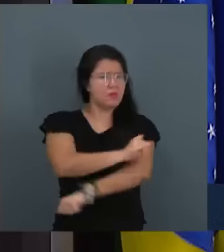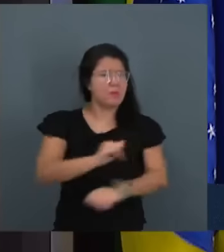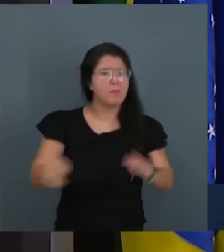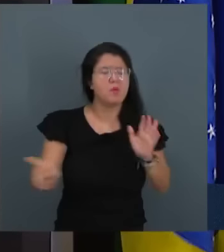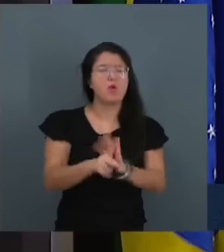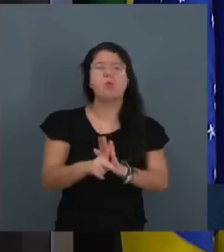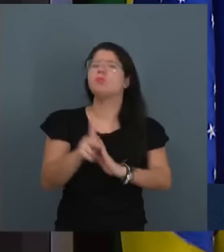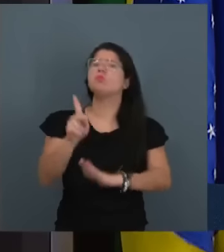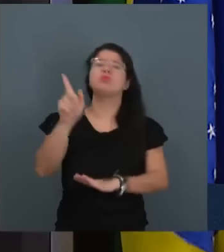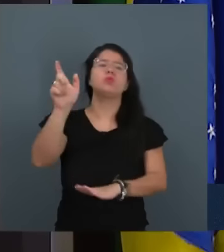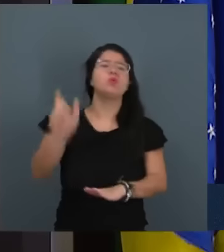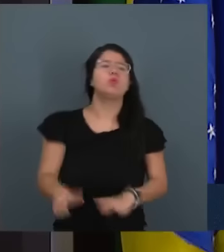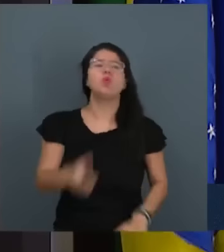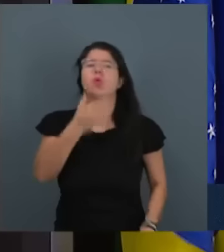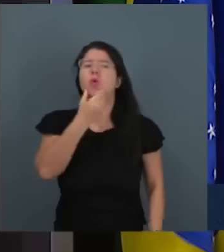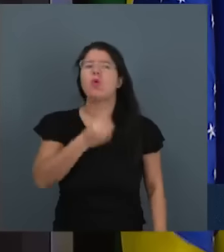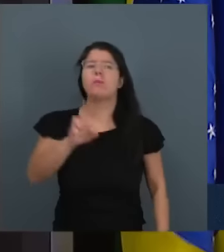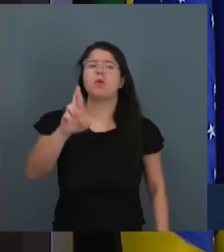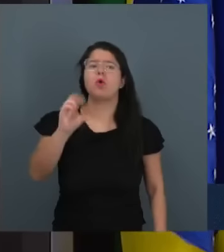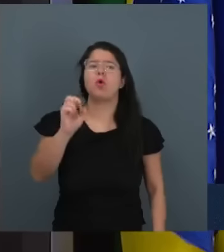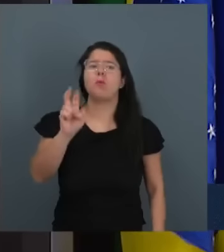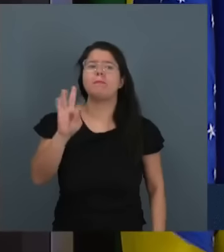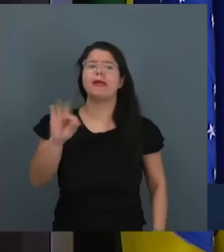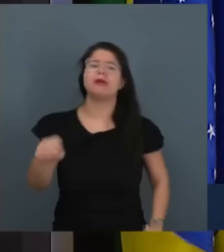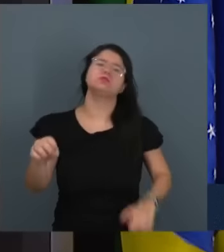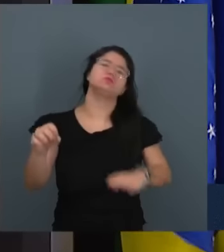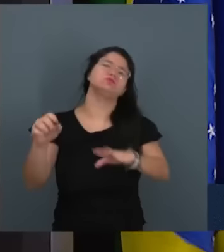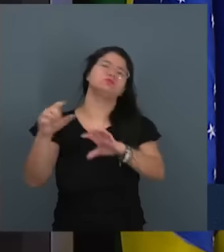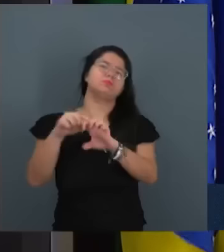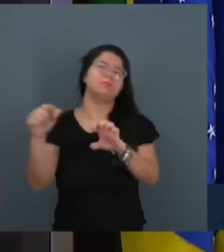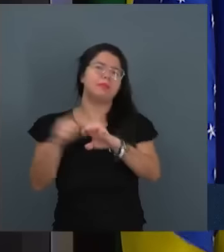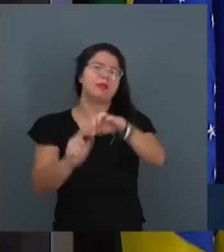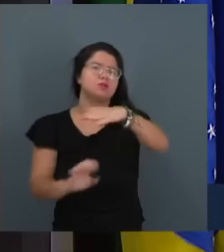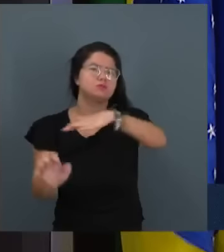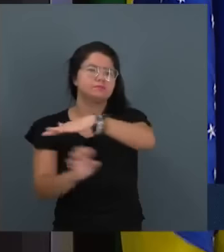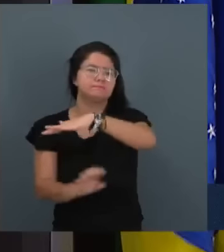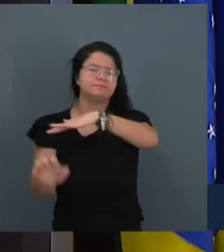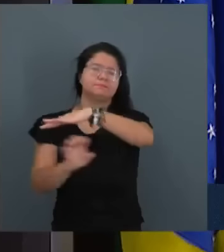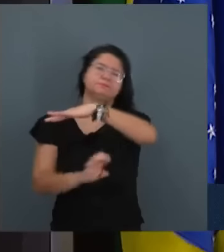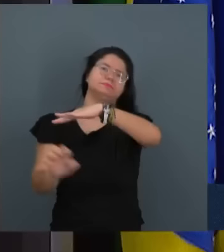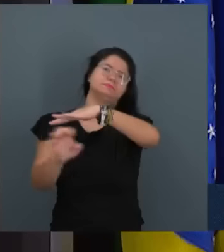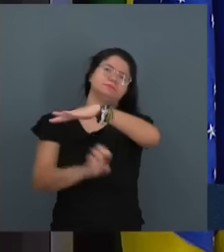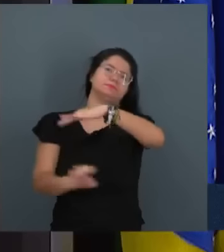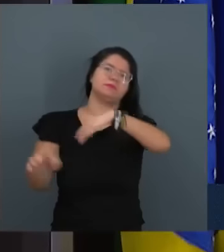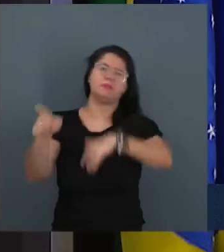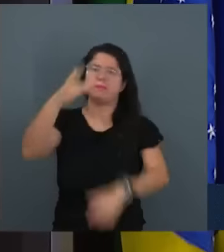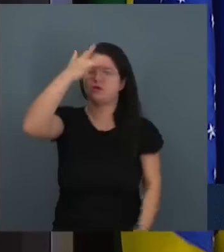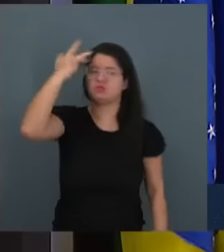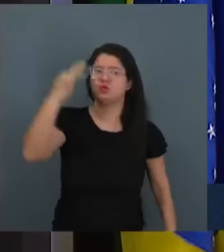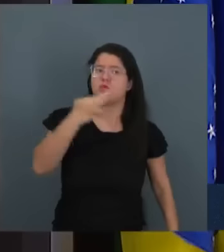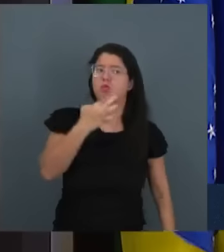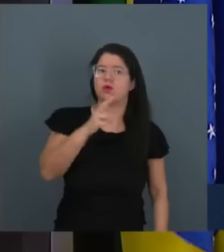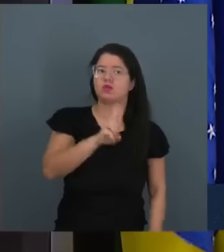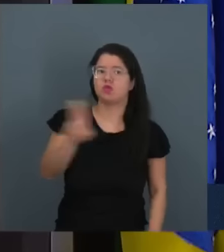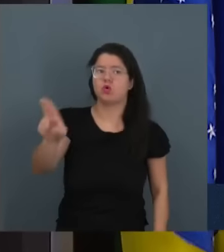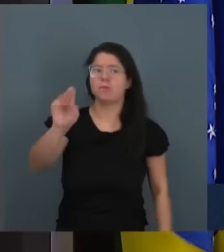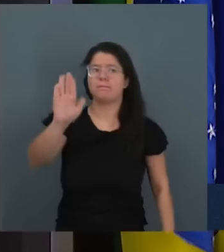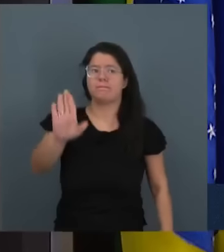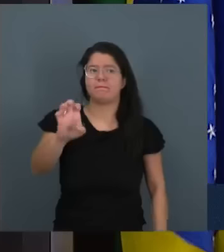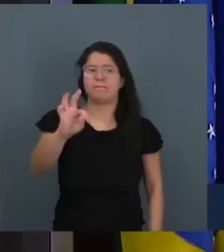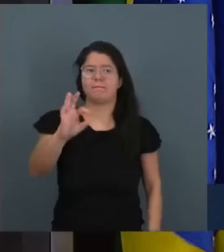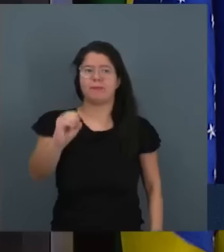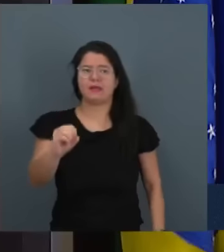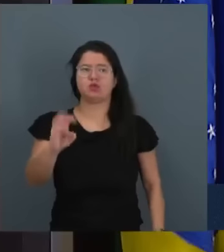empresário Roberto Augusto Leme da Silva, vulgarmente conhecido com o apelido de Beto